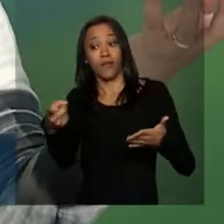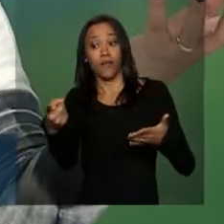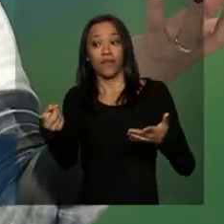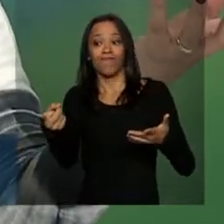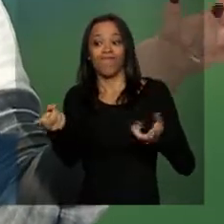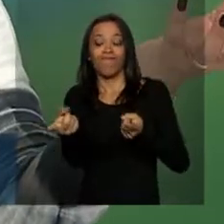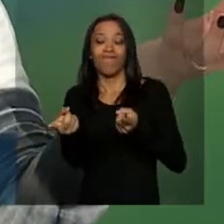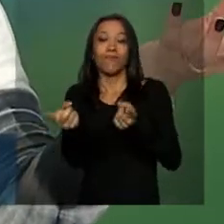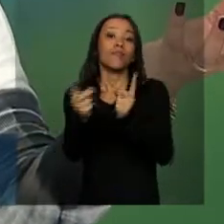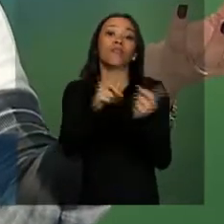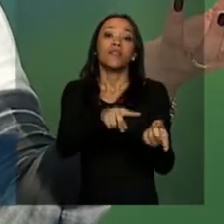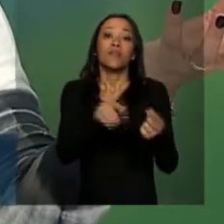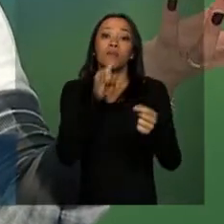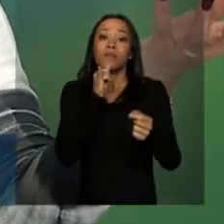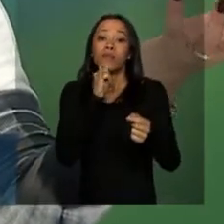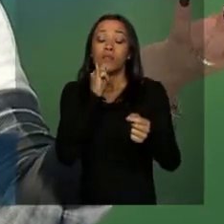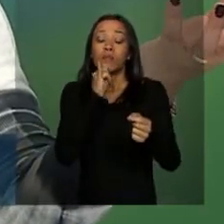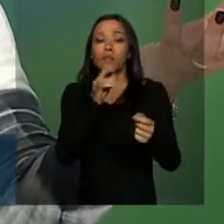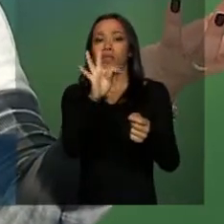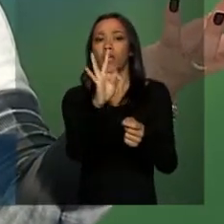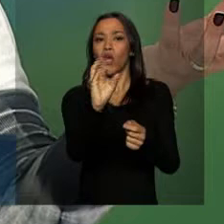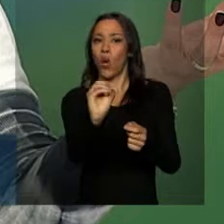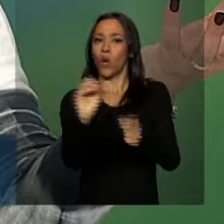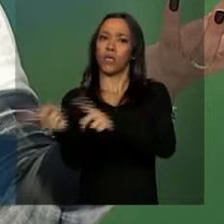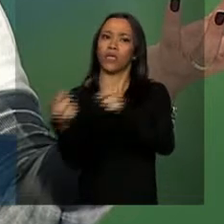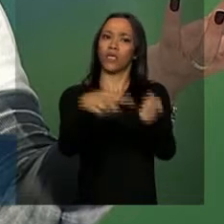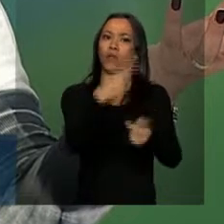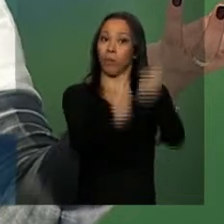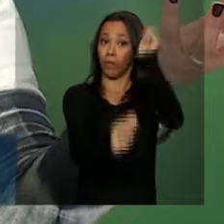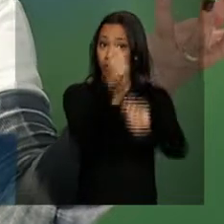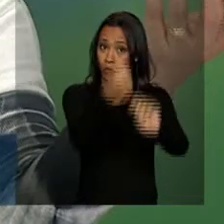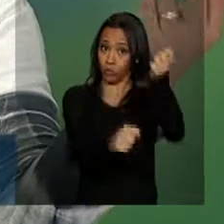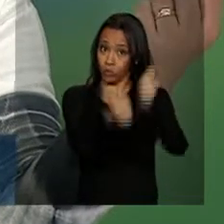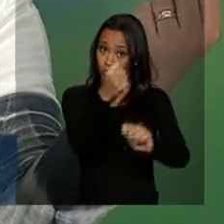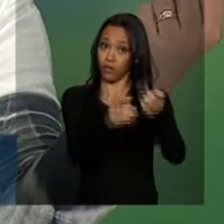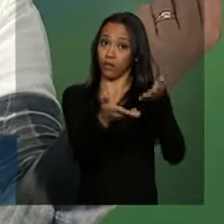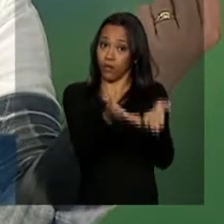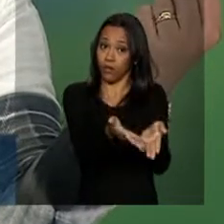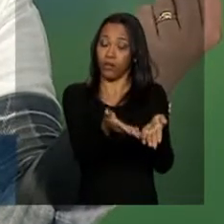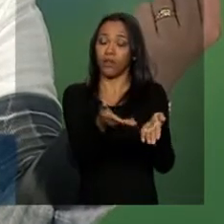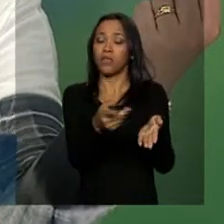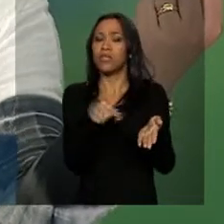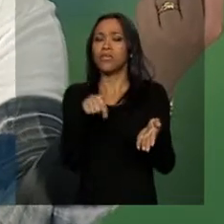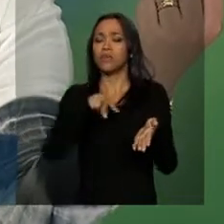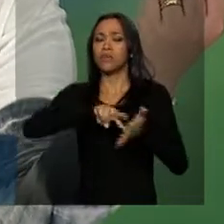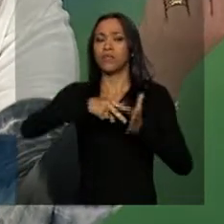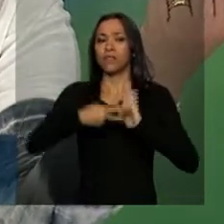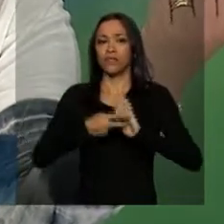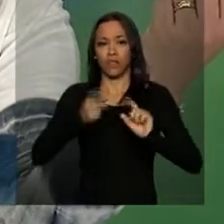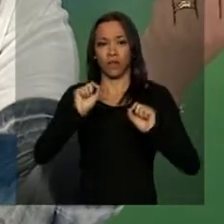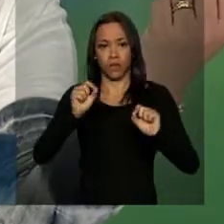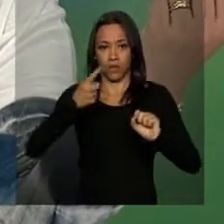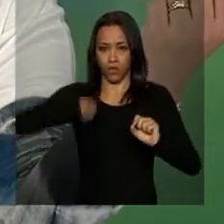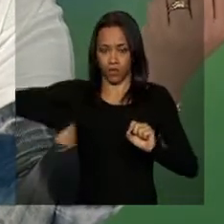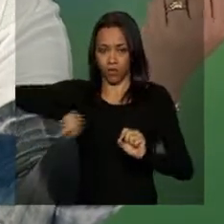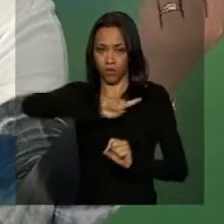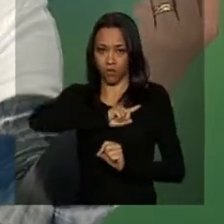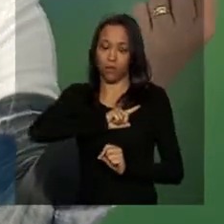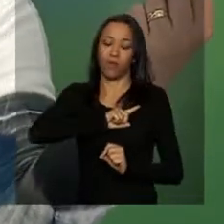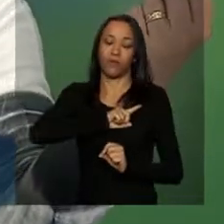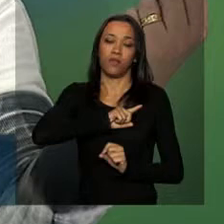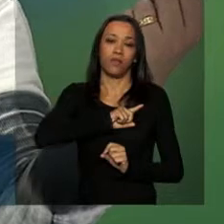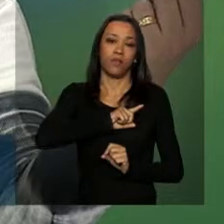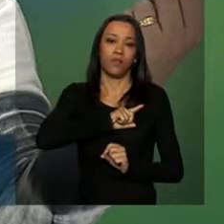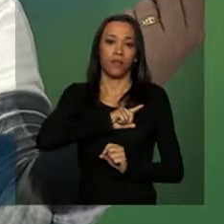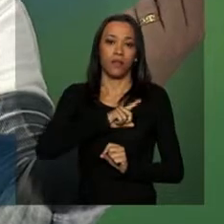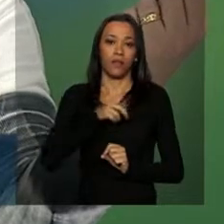em Axixá, Tocantins, por exemplo, ou Augustinópolis, no Tocantins. Não significa que nós estamos sendo,